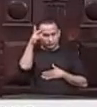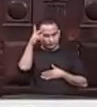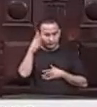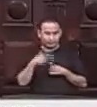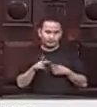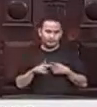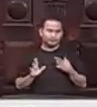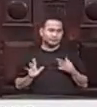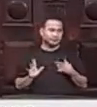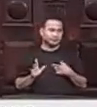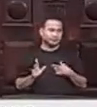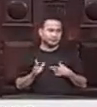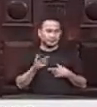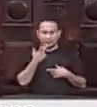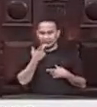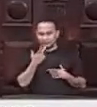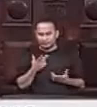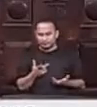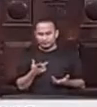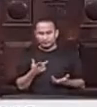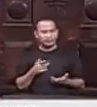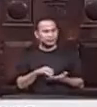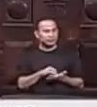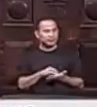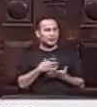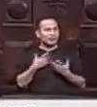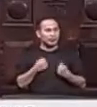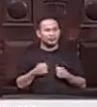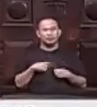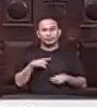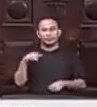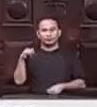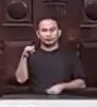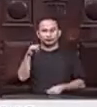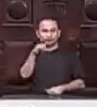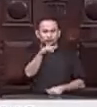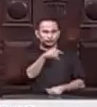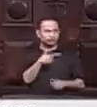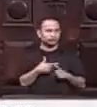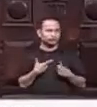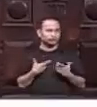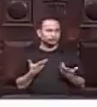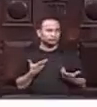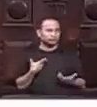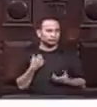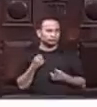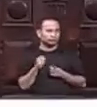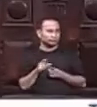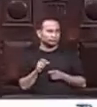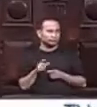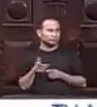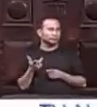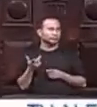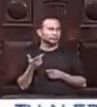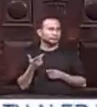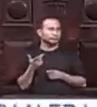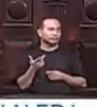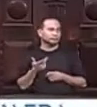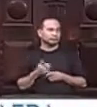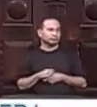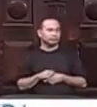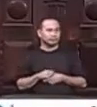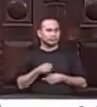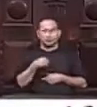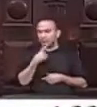pública, mas permitem que as autoridades possam alugar os seus jatos, como foi bem lembrado pela deputada Marta Rocha no Colégio de Líderes.